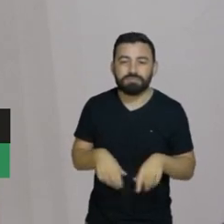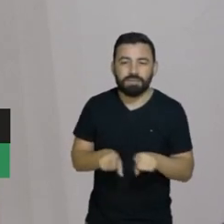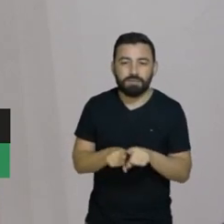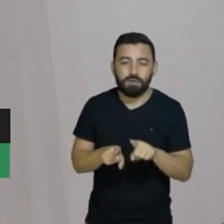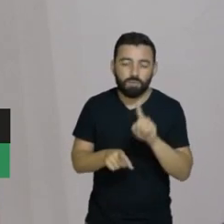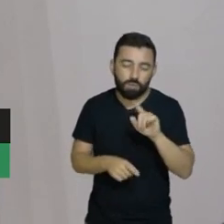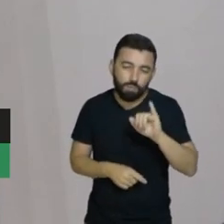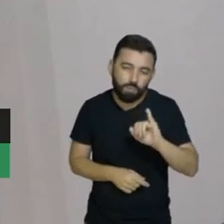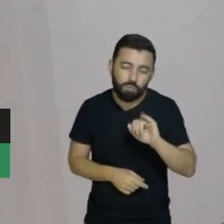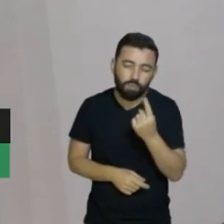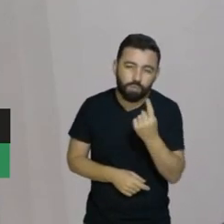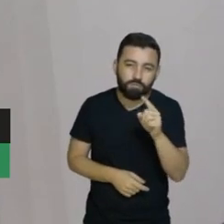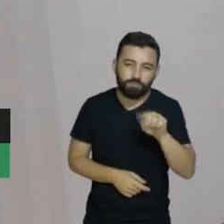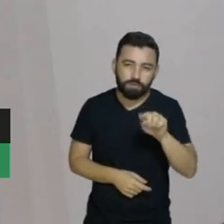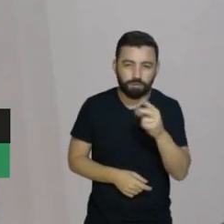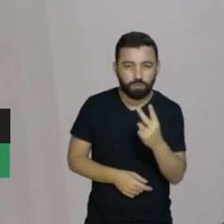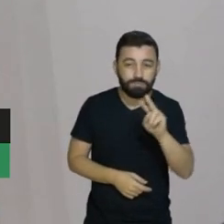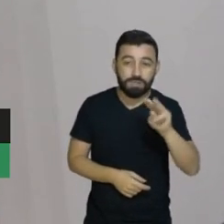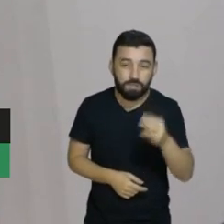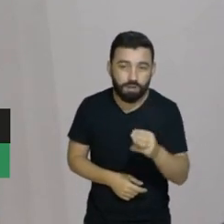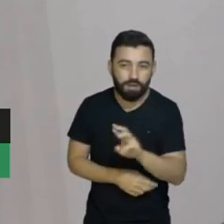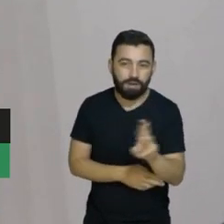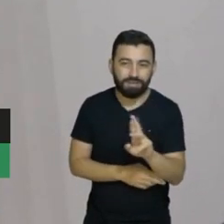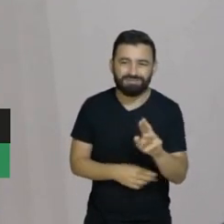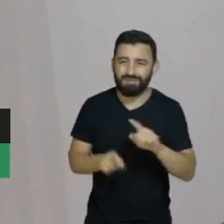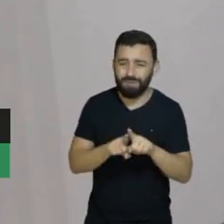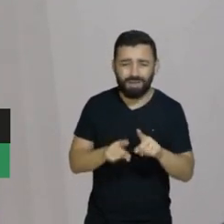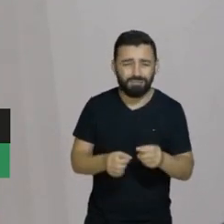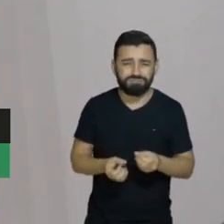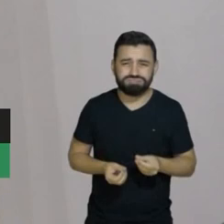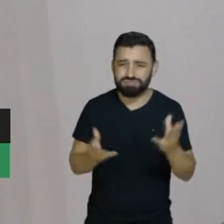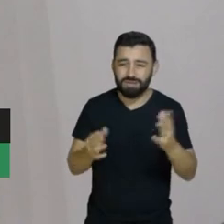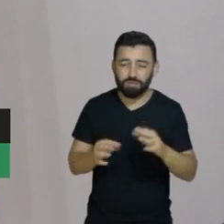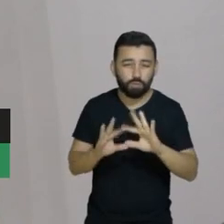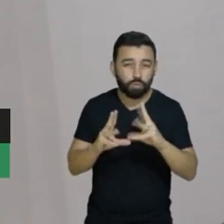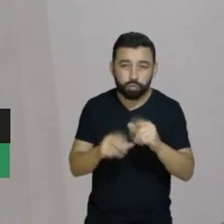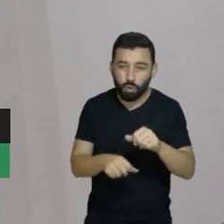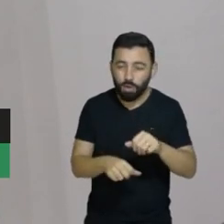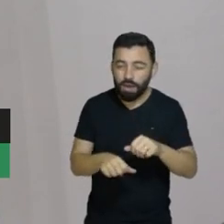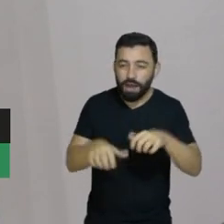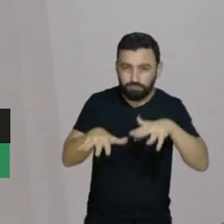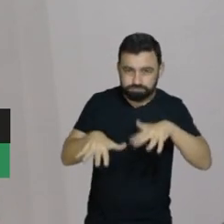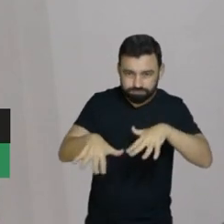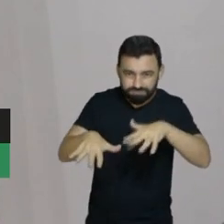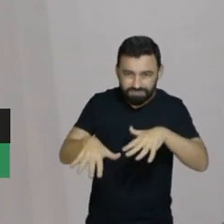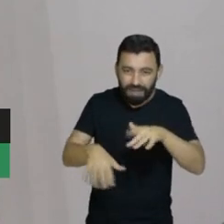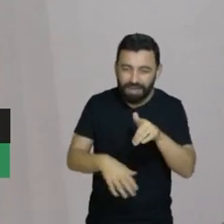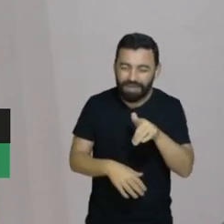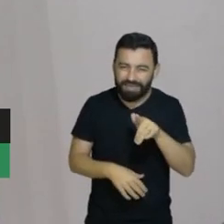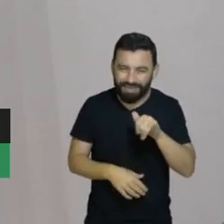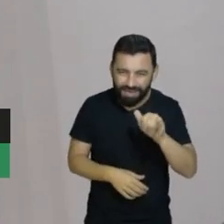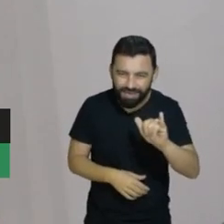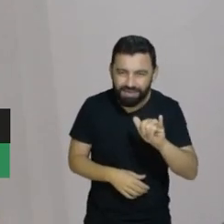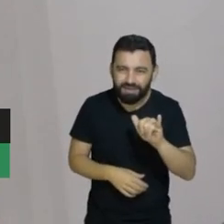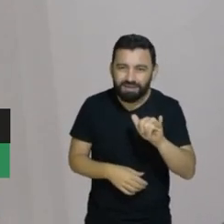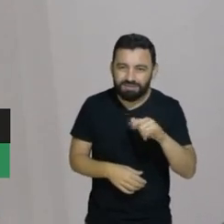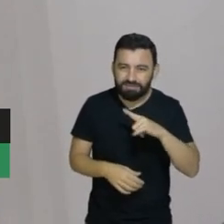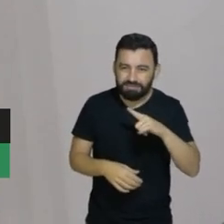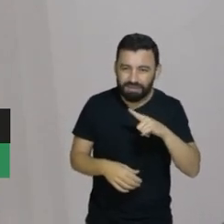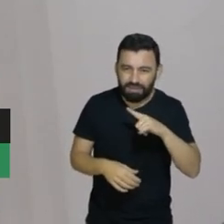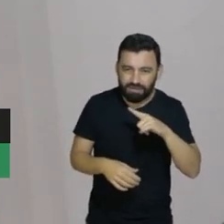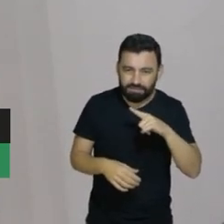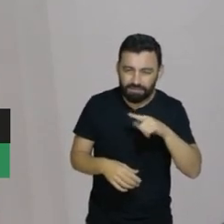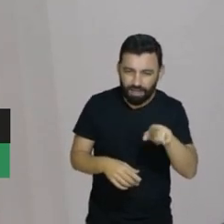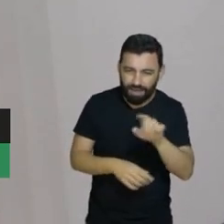de reais, além dos gastos que já existem em qualquer parada gay. Quando acontece uma parada gay, além do próprio patrocínio à parada gay em